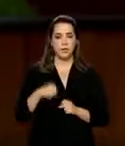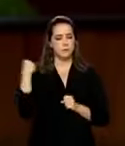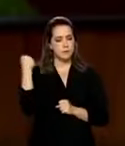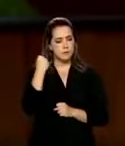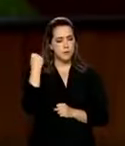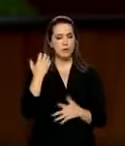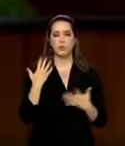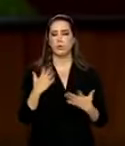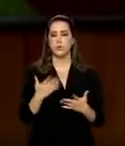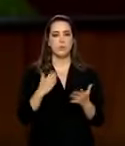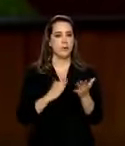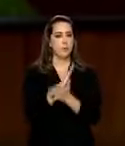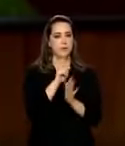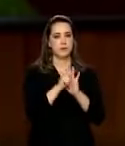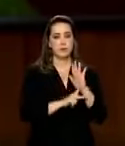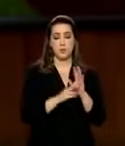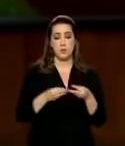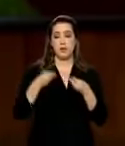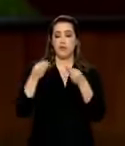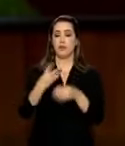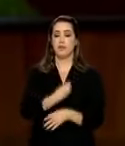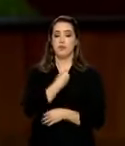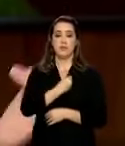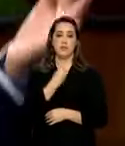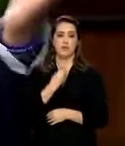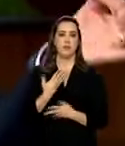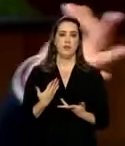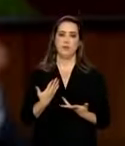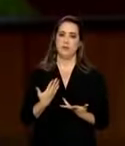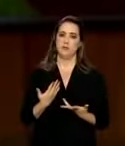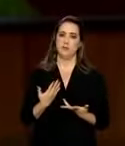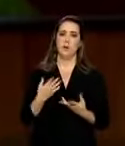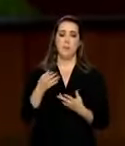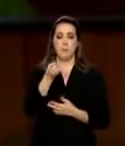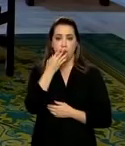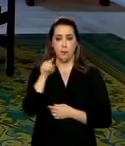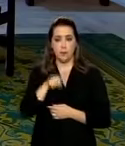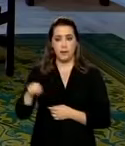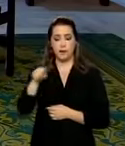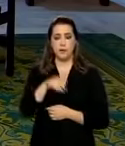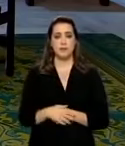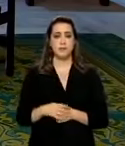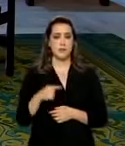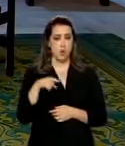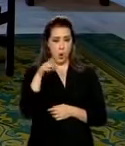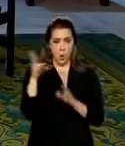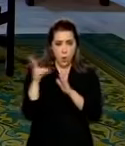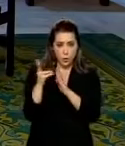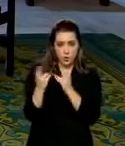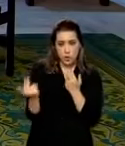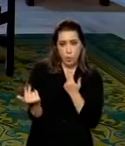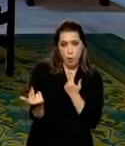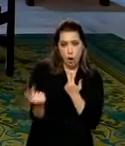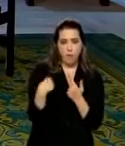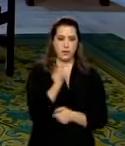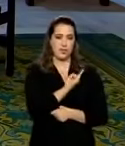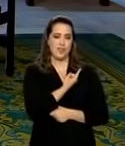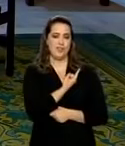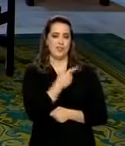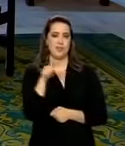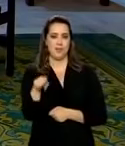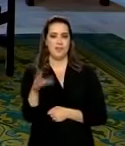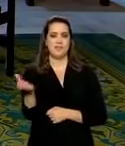esse projeto para dar dignidade a eles. O índio é igualzinho você, igualzinho eu. Não tem diferença entre nós. Agora, eles